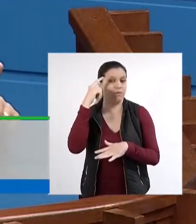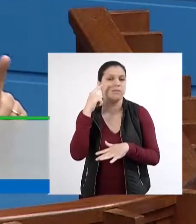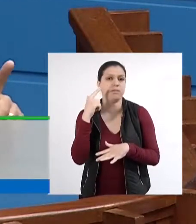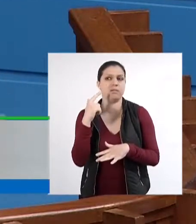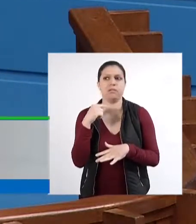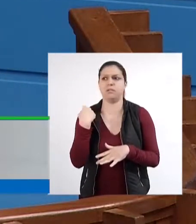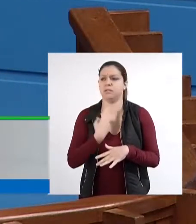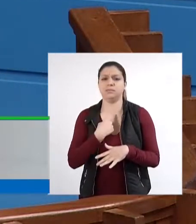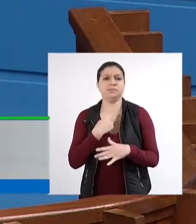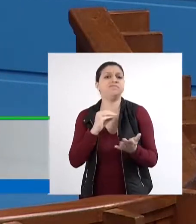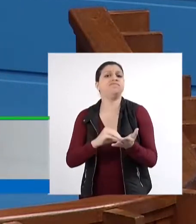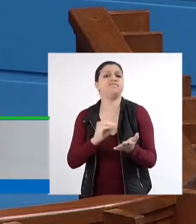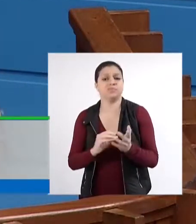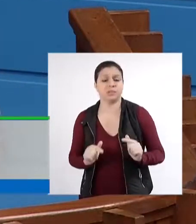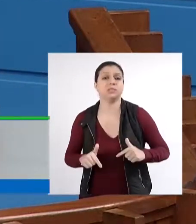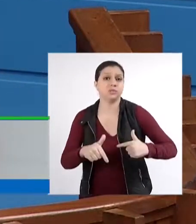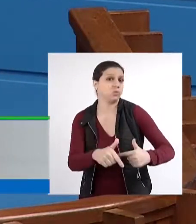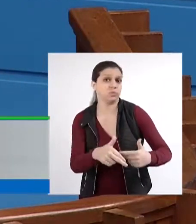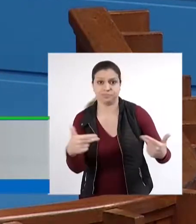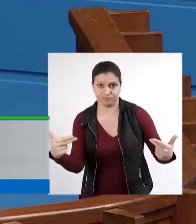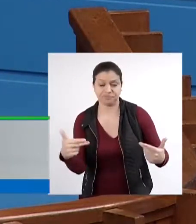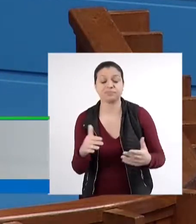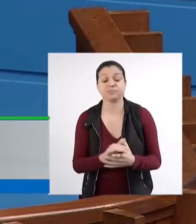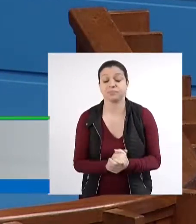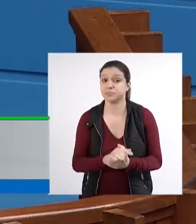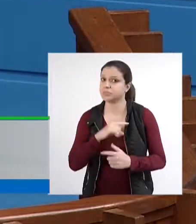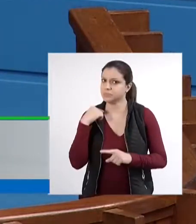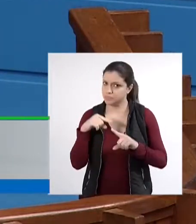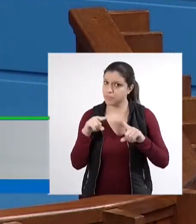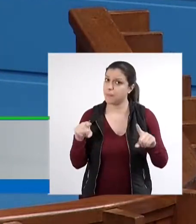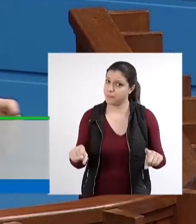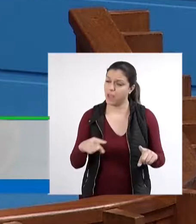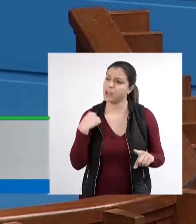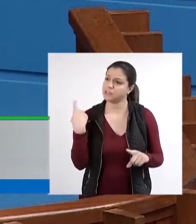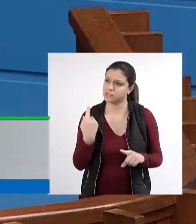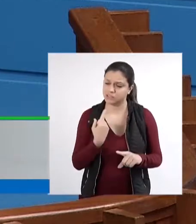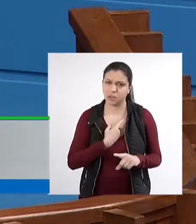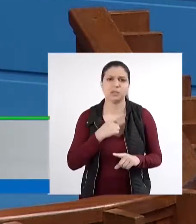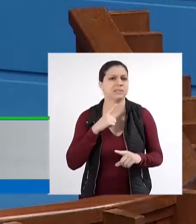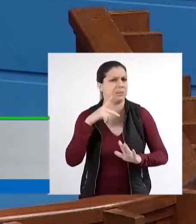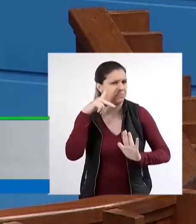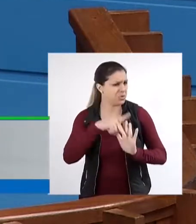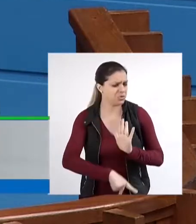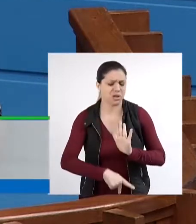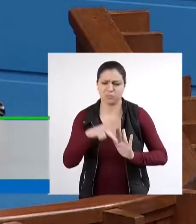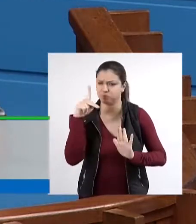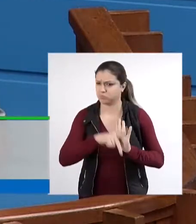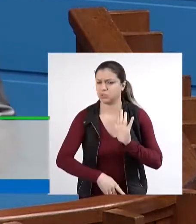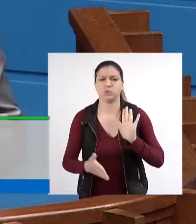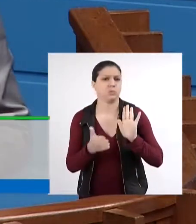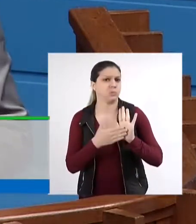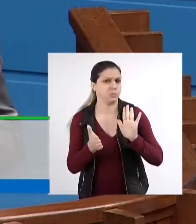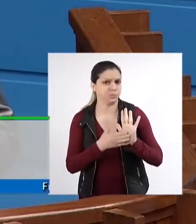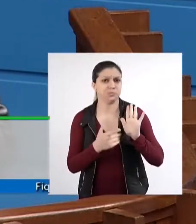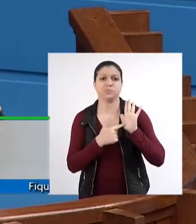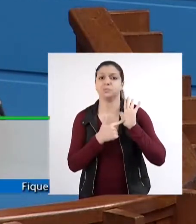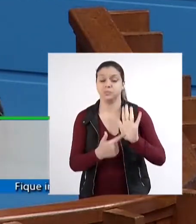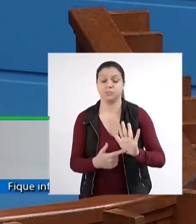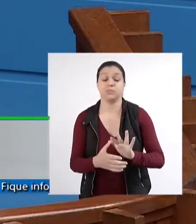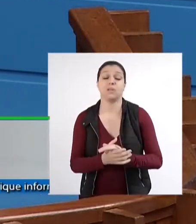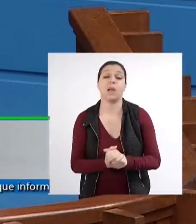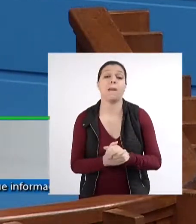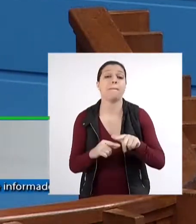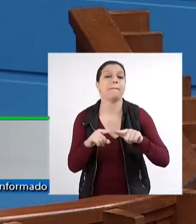não estamos lutando por isto ou por aquilo, sendo que são inúmeros os projetos, proposições que aqui apresentamos.